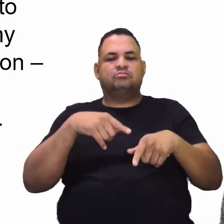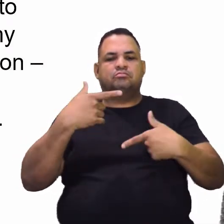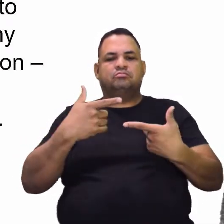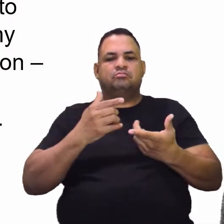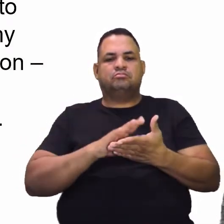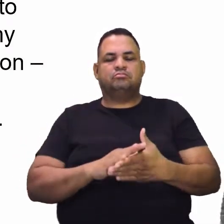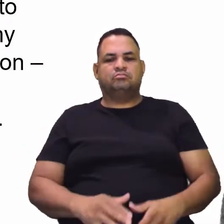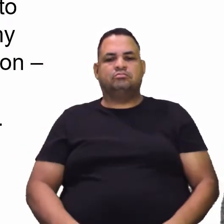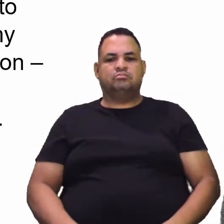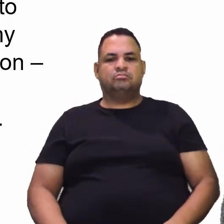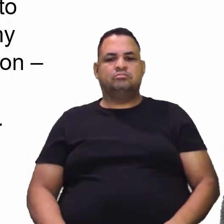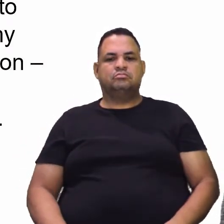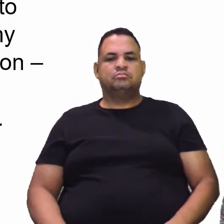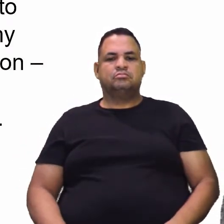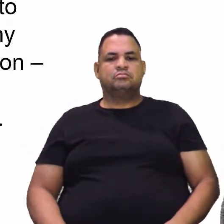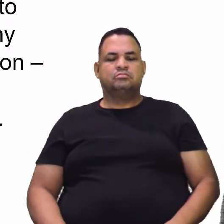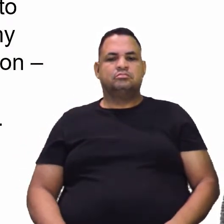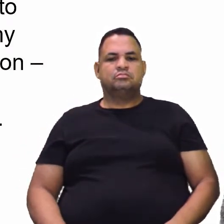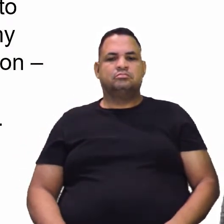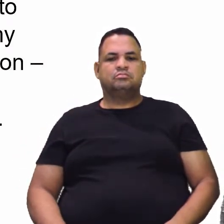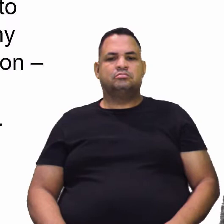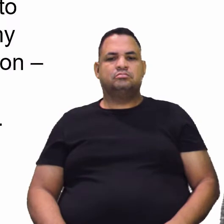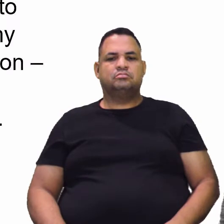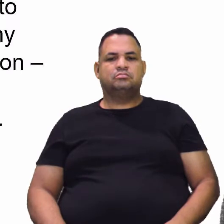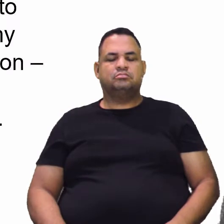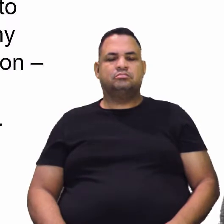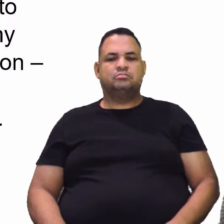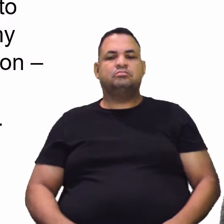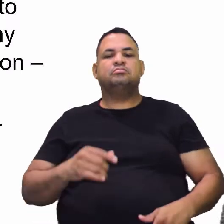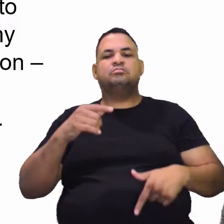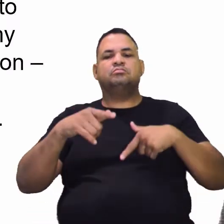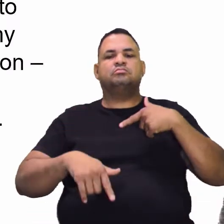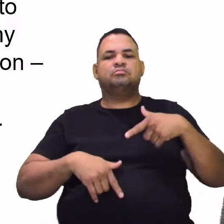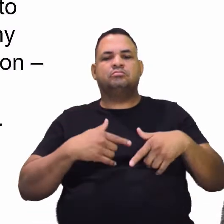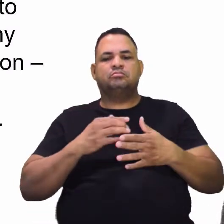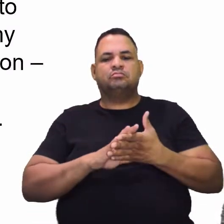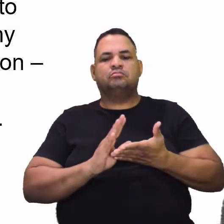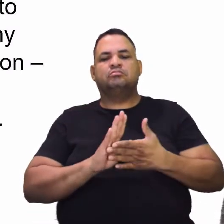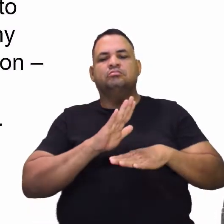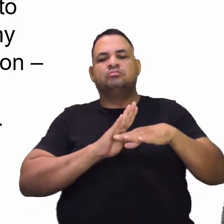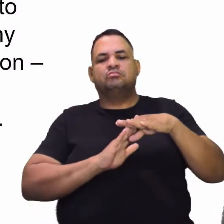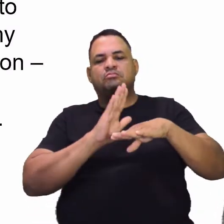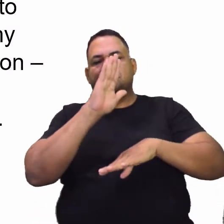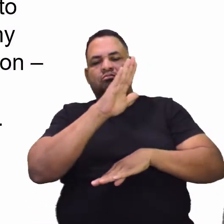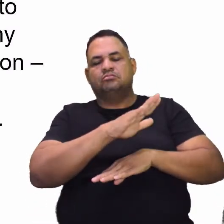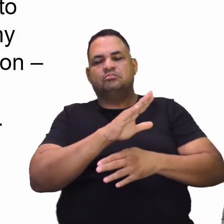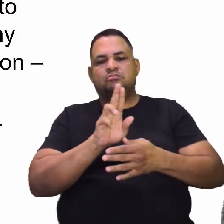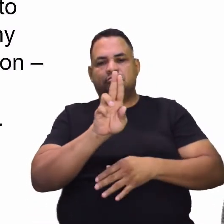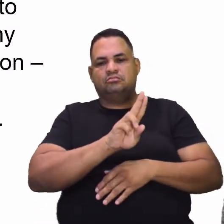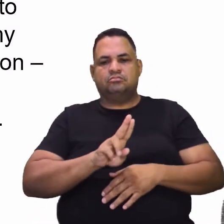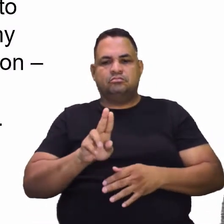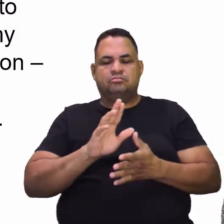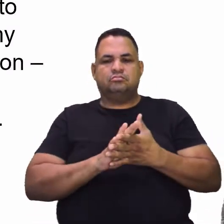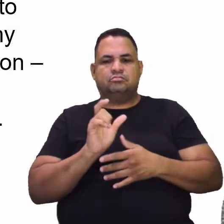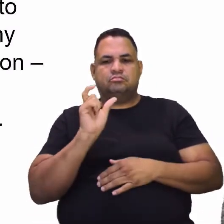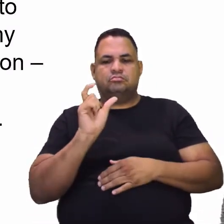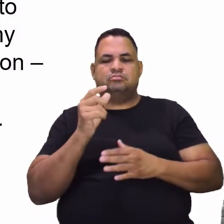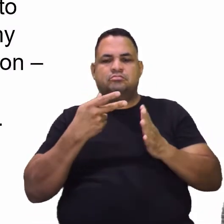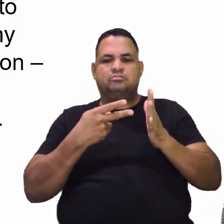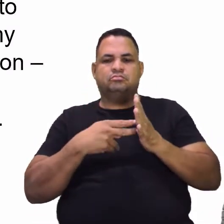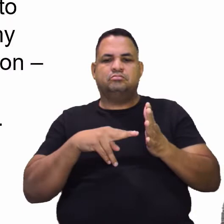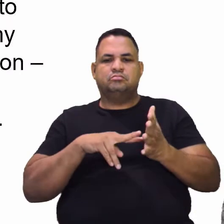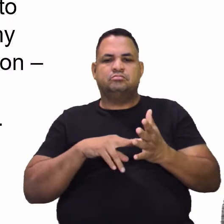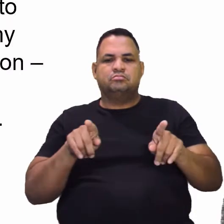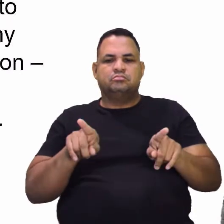poderia falar I work in the afternoon, também tá certo. Eu trabalho à tarde, mas ele quis usar a palavra also, que